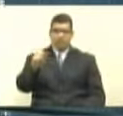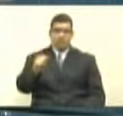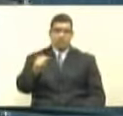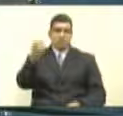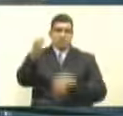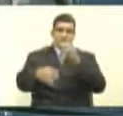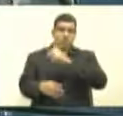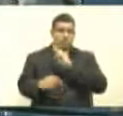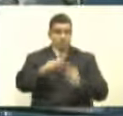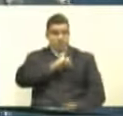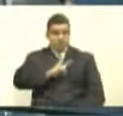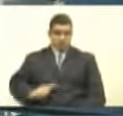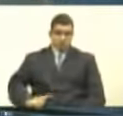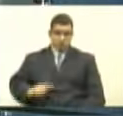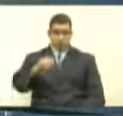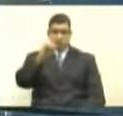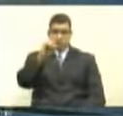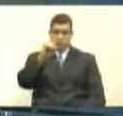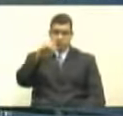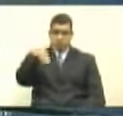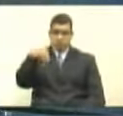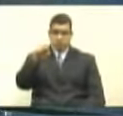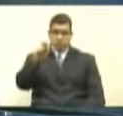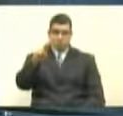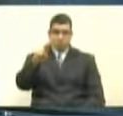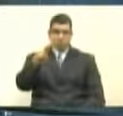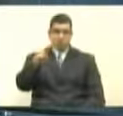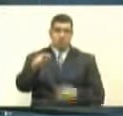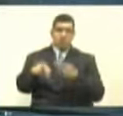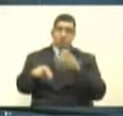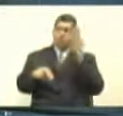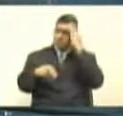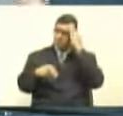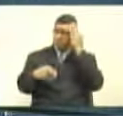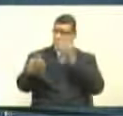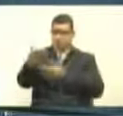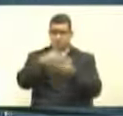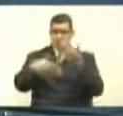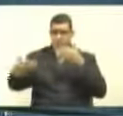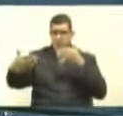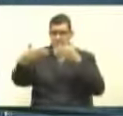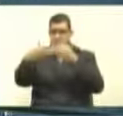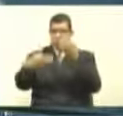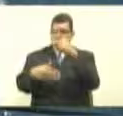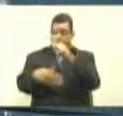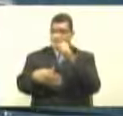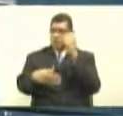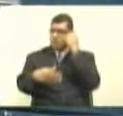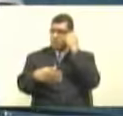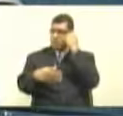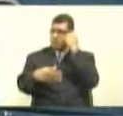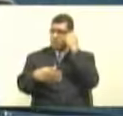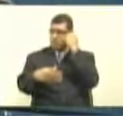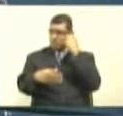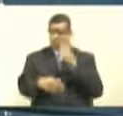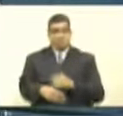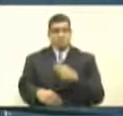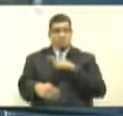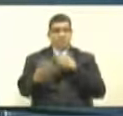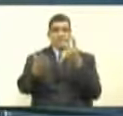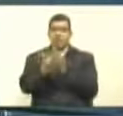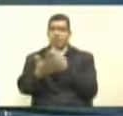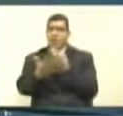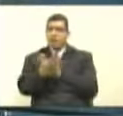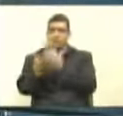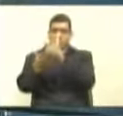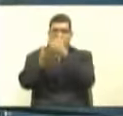O governador Omar Aziz, deputado Marco Rota, Vossa Excelência, que tem uma relação muito próxima com ele, errou o